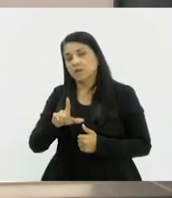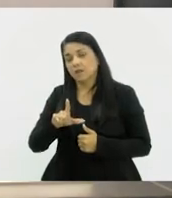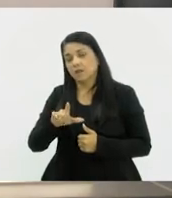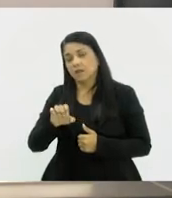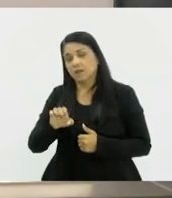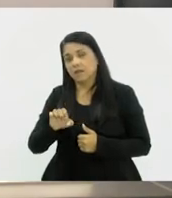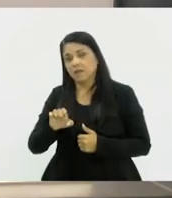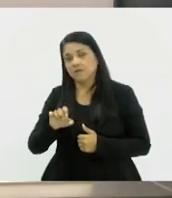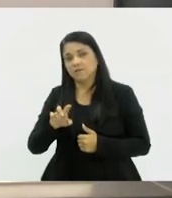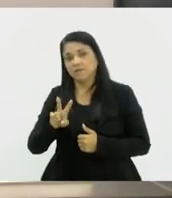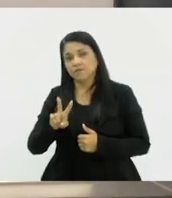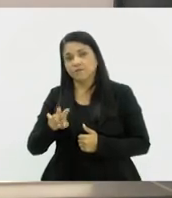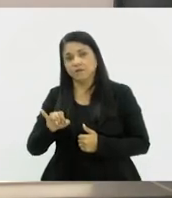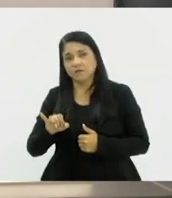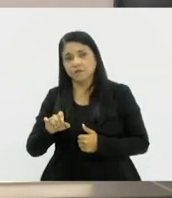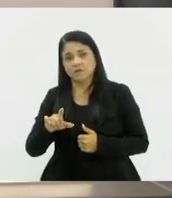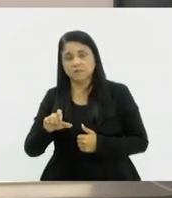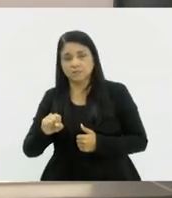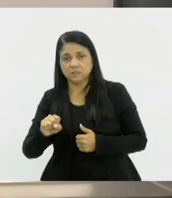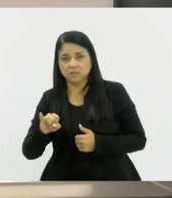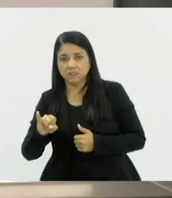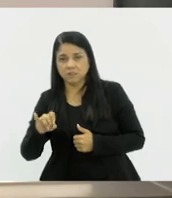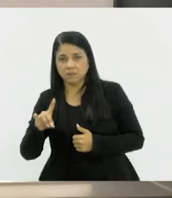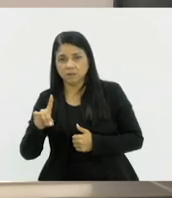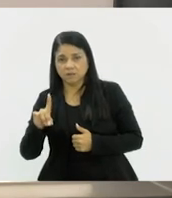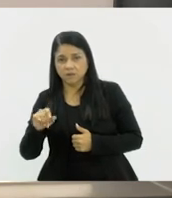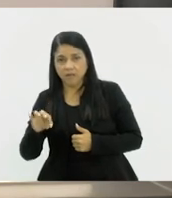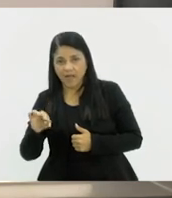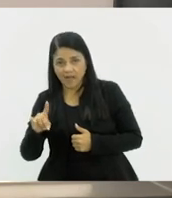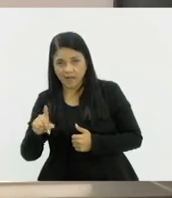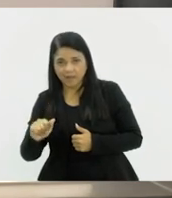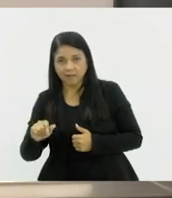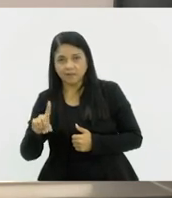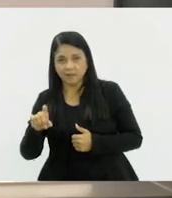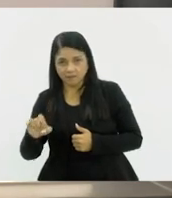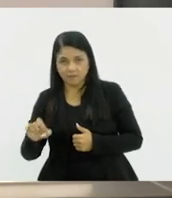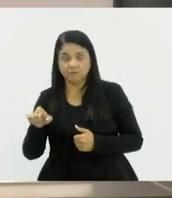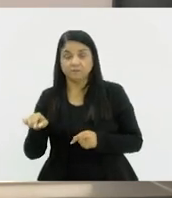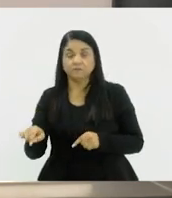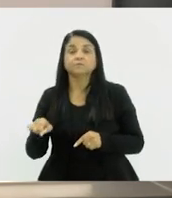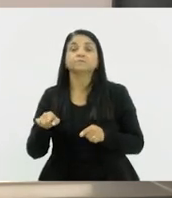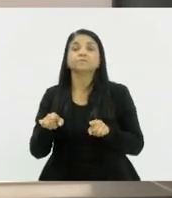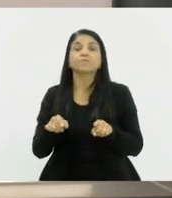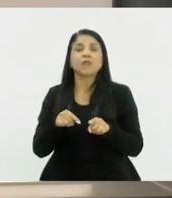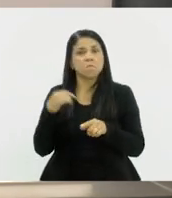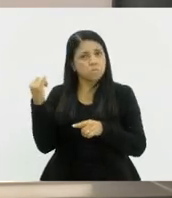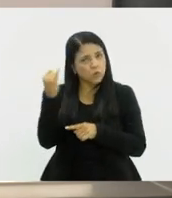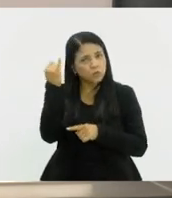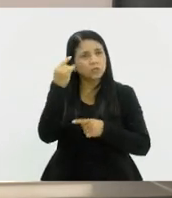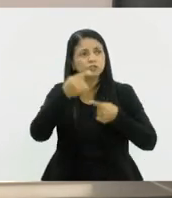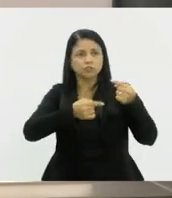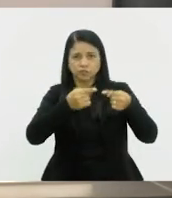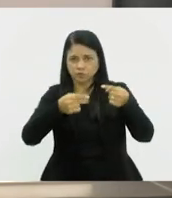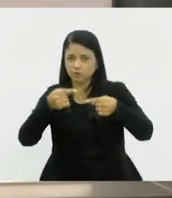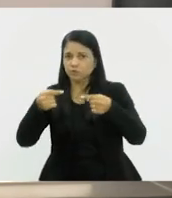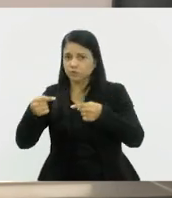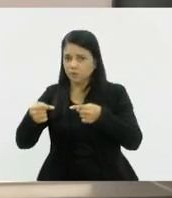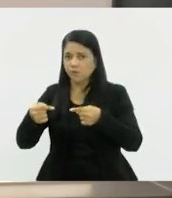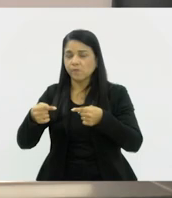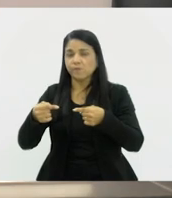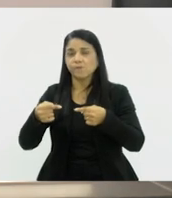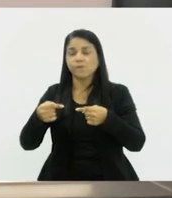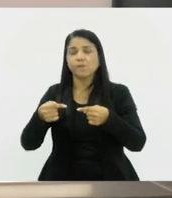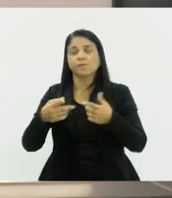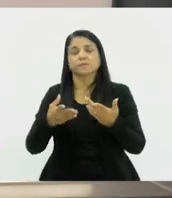drogas isso tudo são reflexões que são importantes de serem discutidas né e é importante trazer pro pro